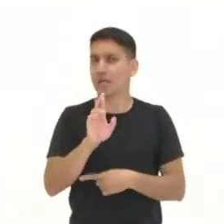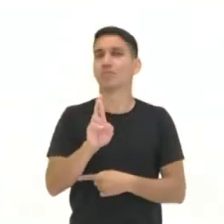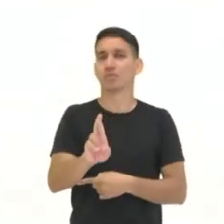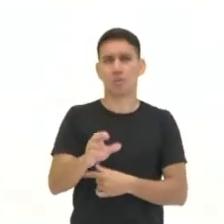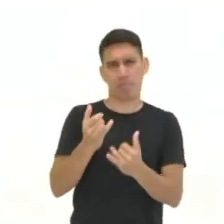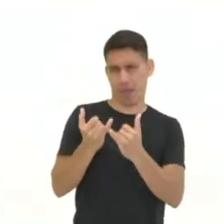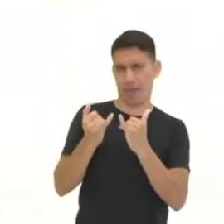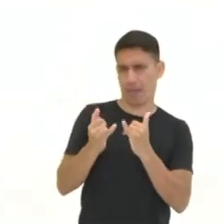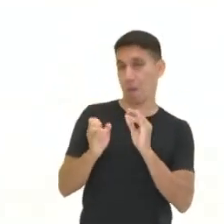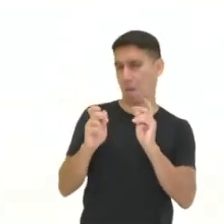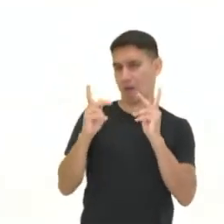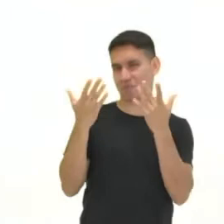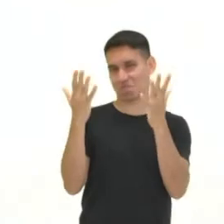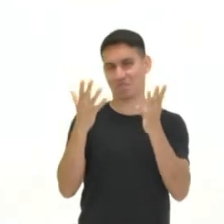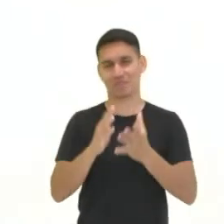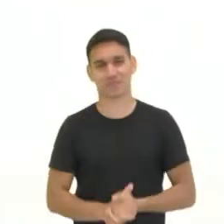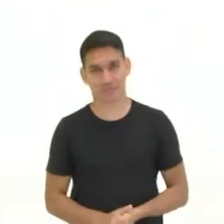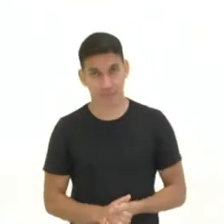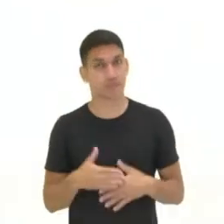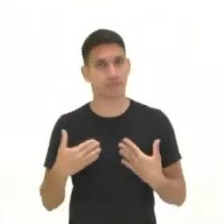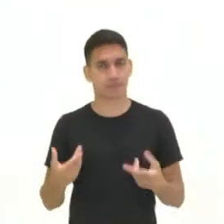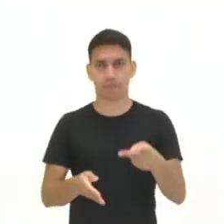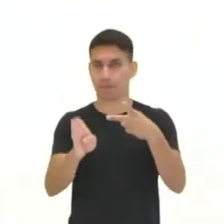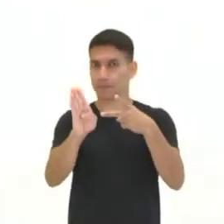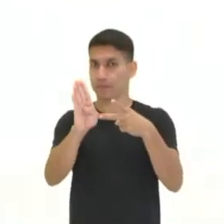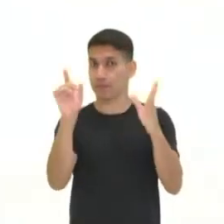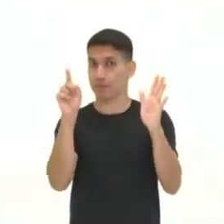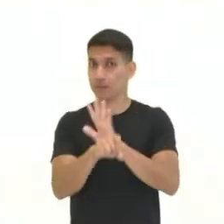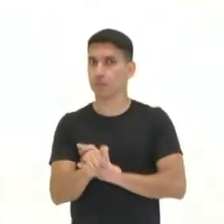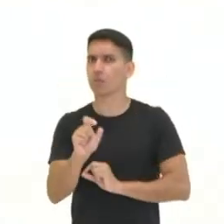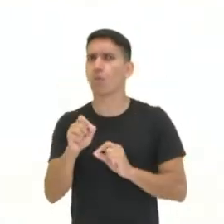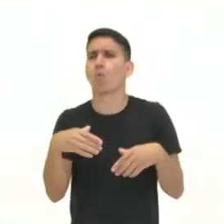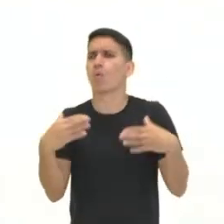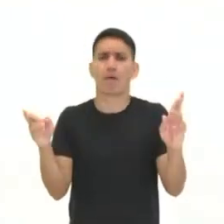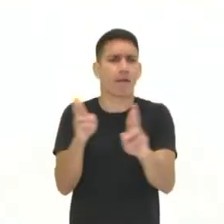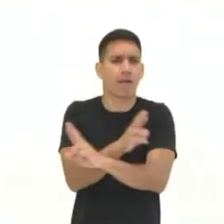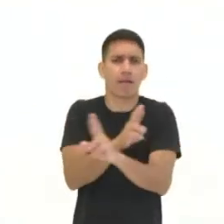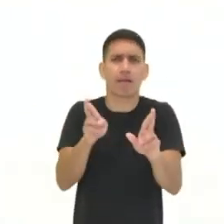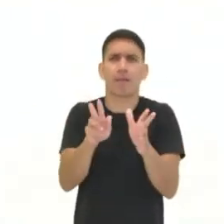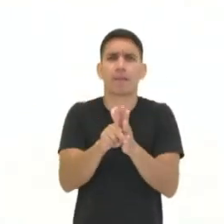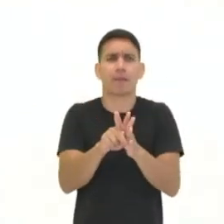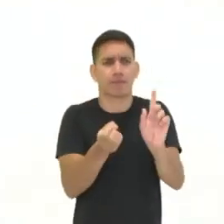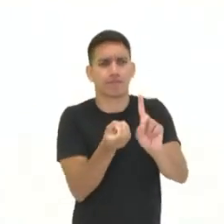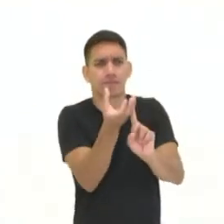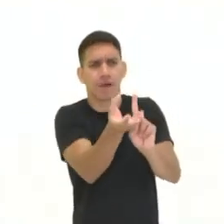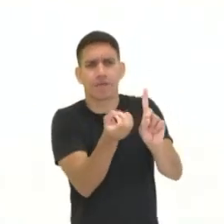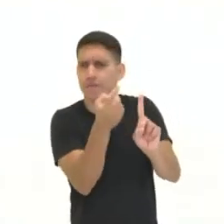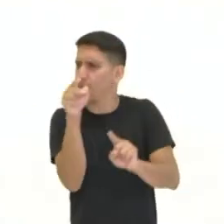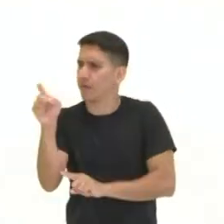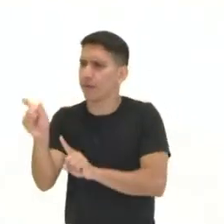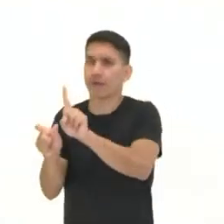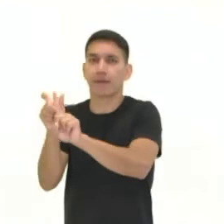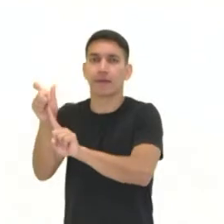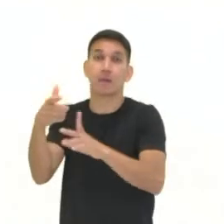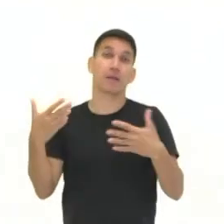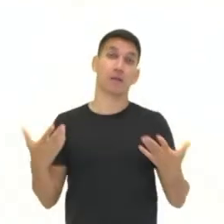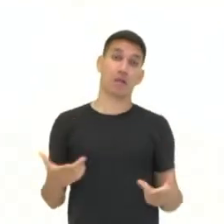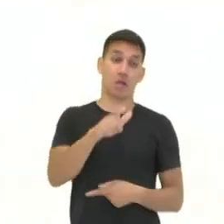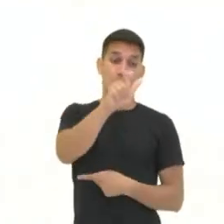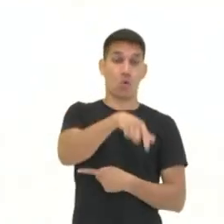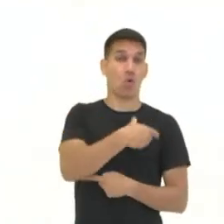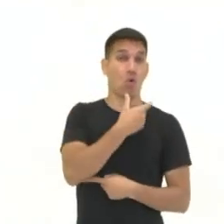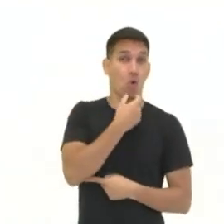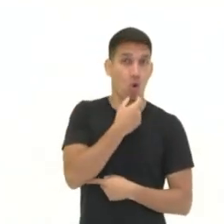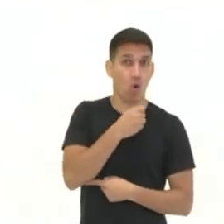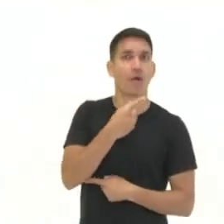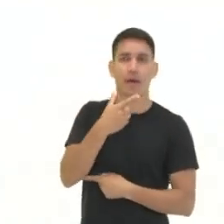né? Parabéns. E na letra B, qual é a relação entre os elementos visuais e verbais? Então, o homem é o consumidor